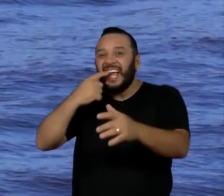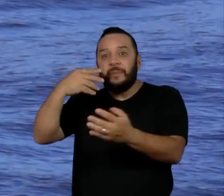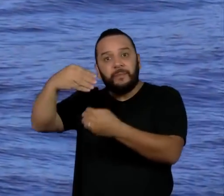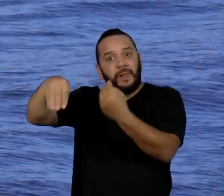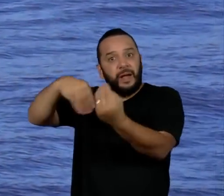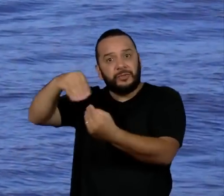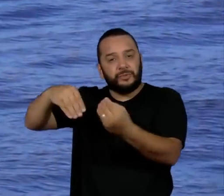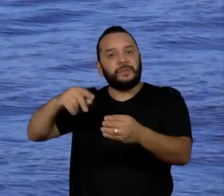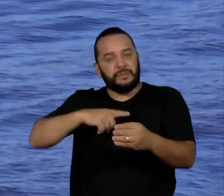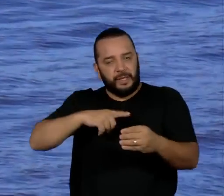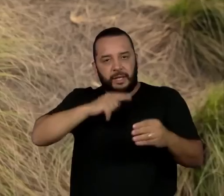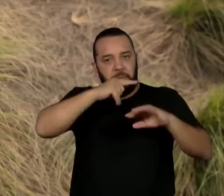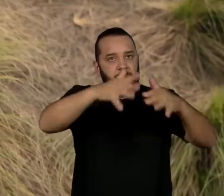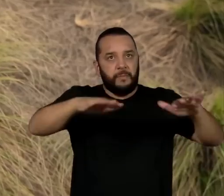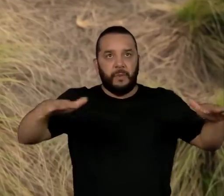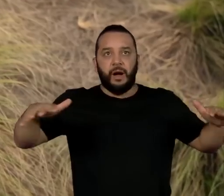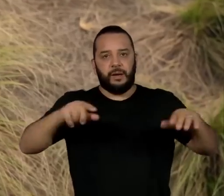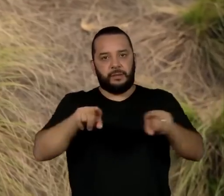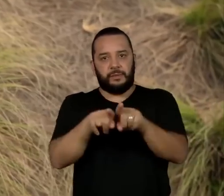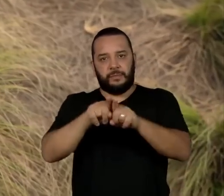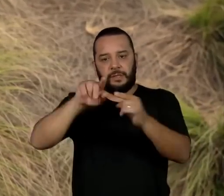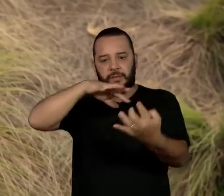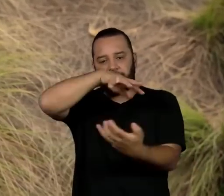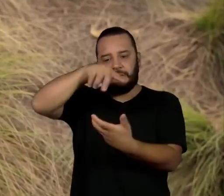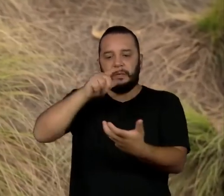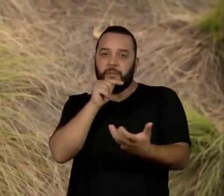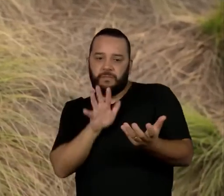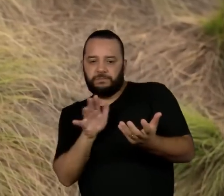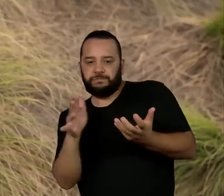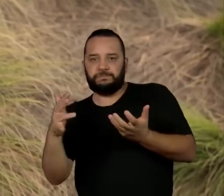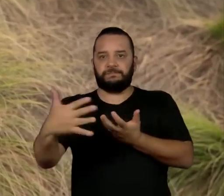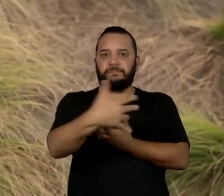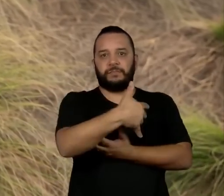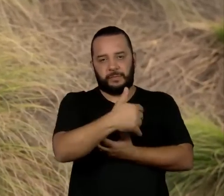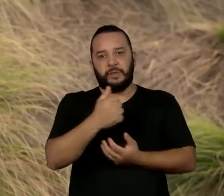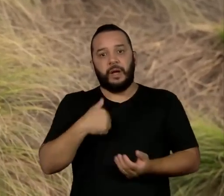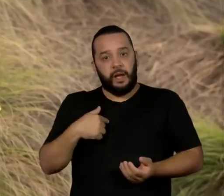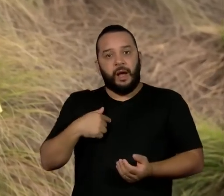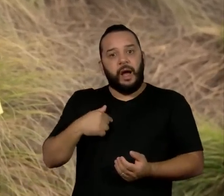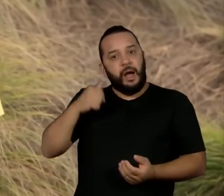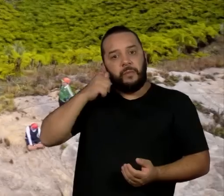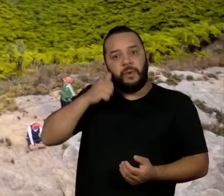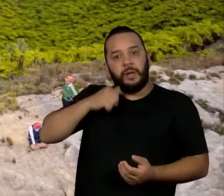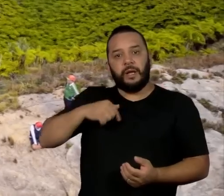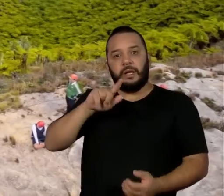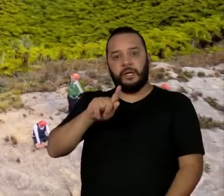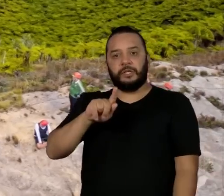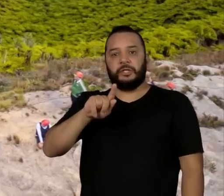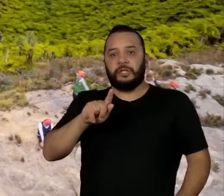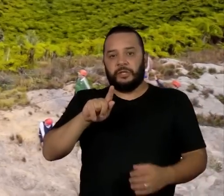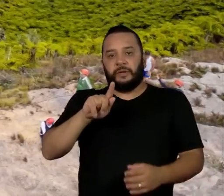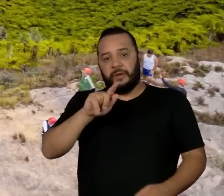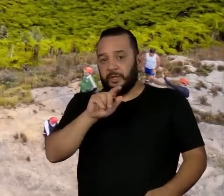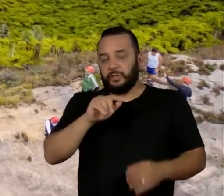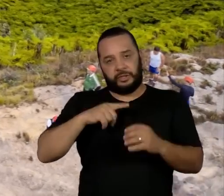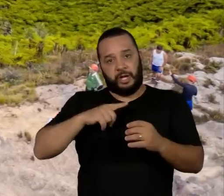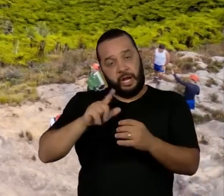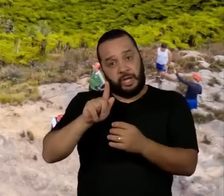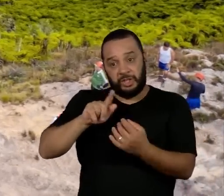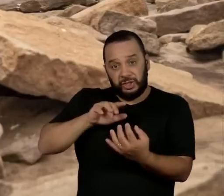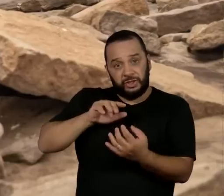oceanos. A geóloga Fernanda Santos, da Universidade Federal do Paraná, doutora aos 30 anos, levou